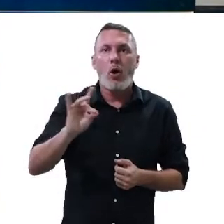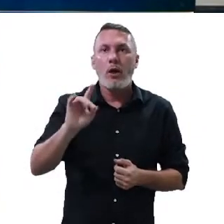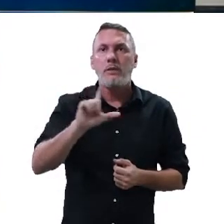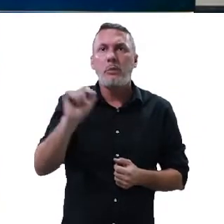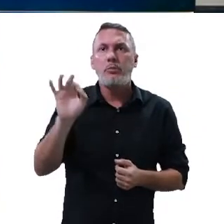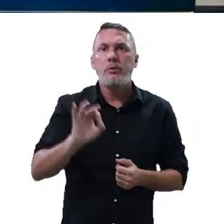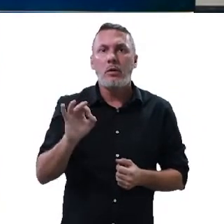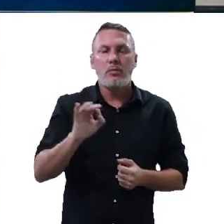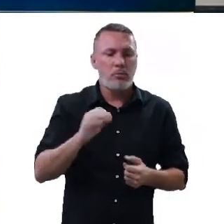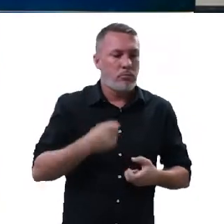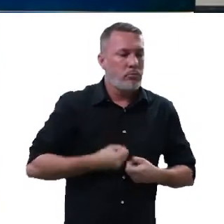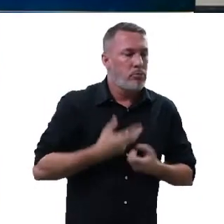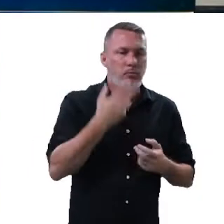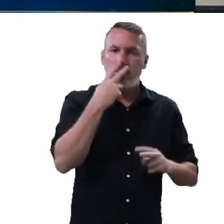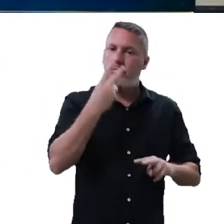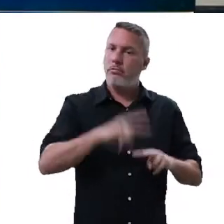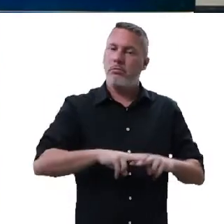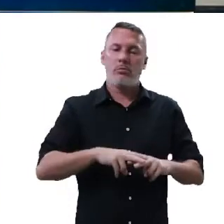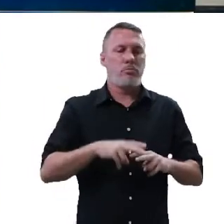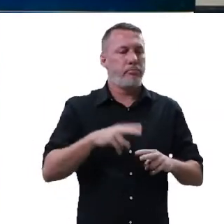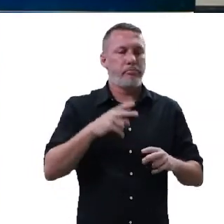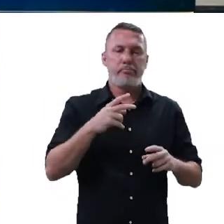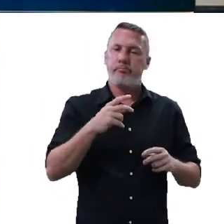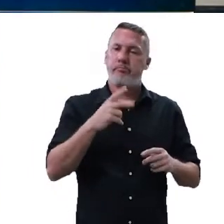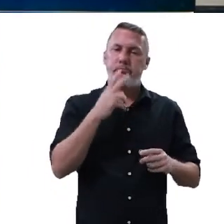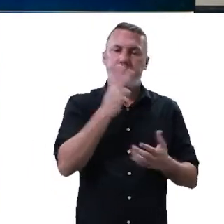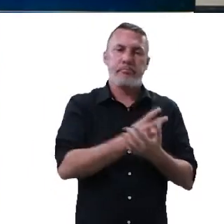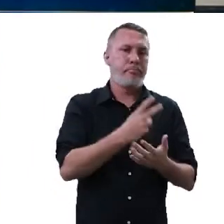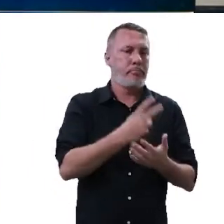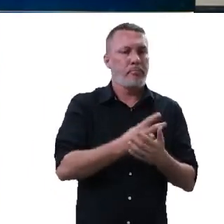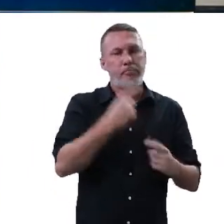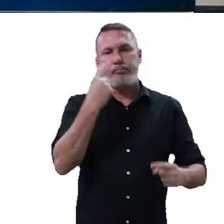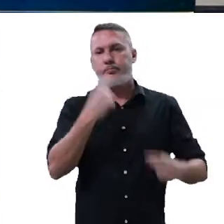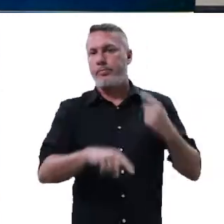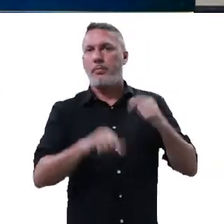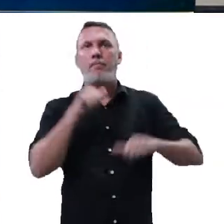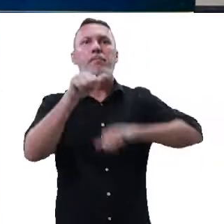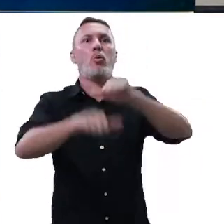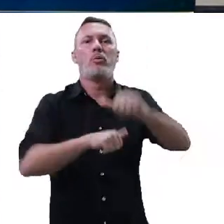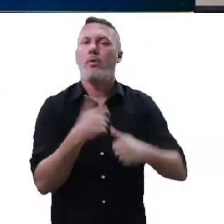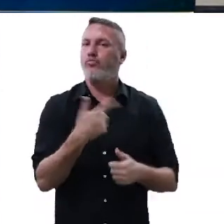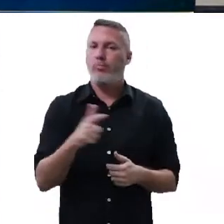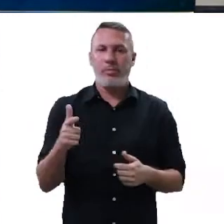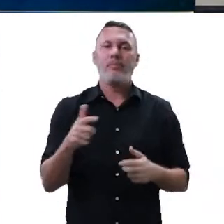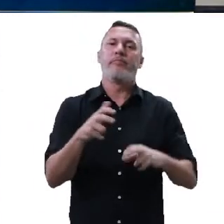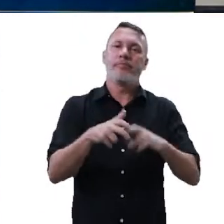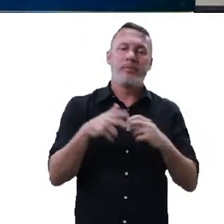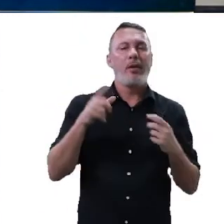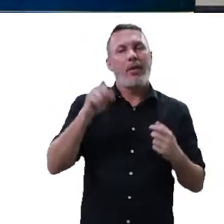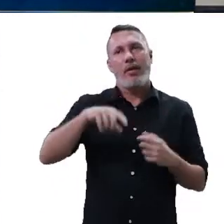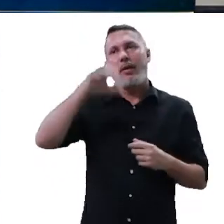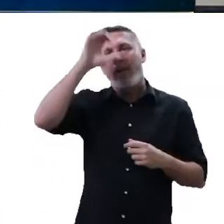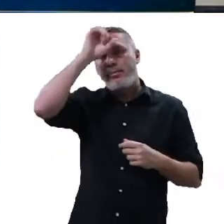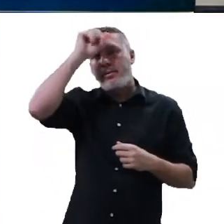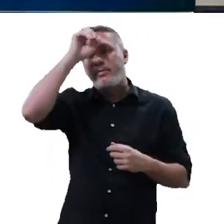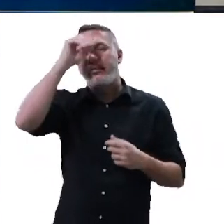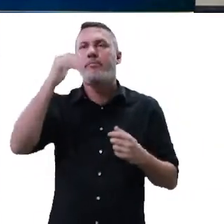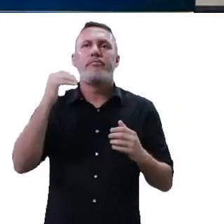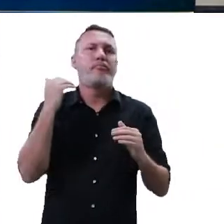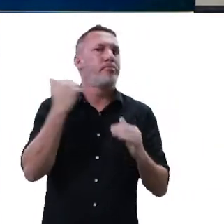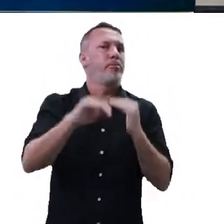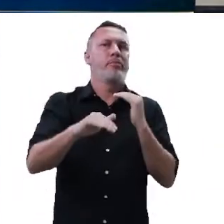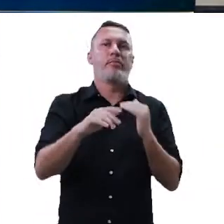isso tem um prazo de validade e não produz um efeito, digamos, transformador nesse indivíduo que aprende,